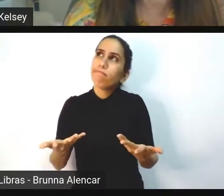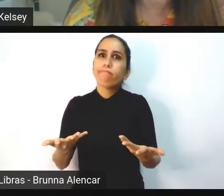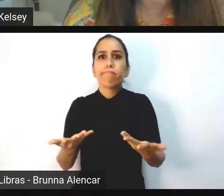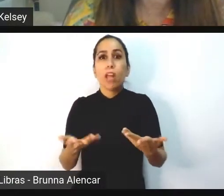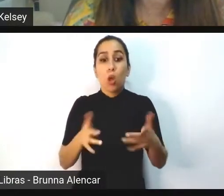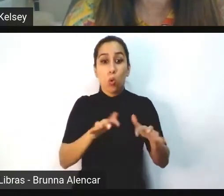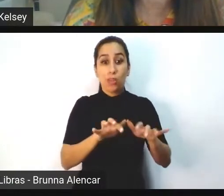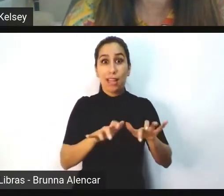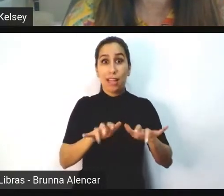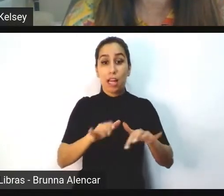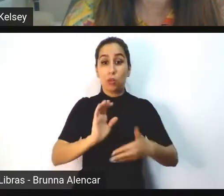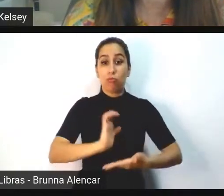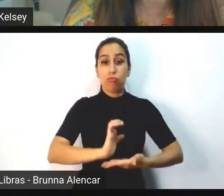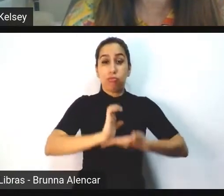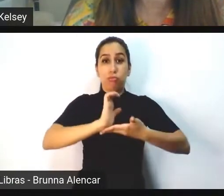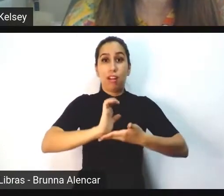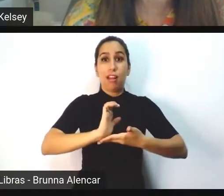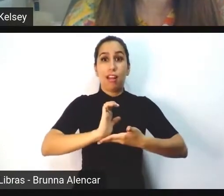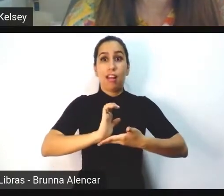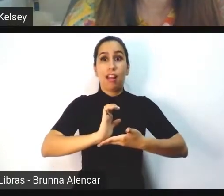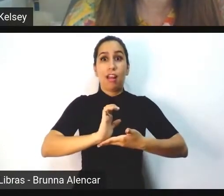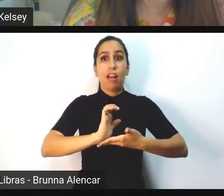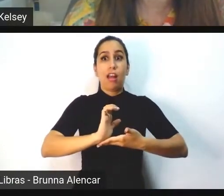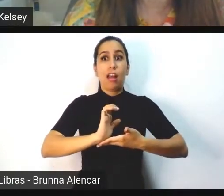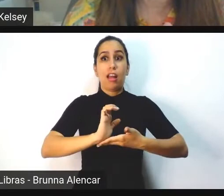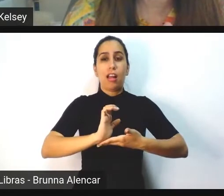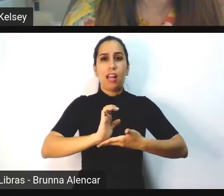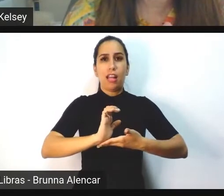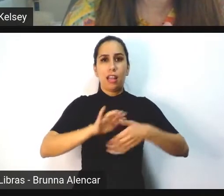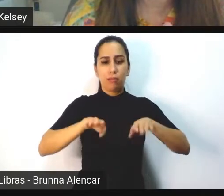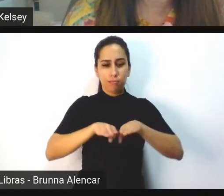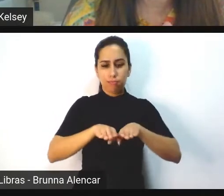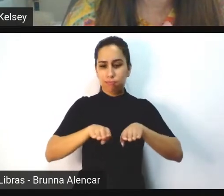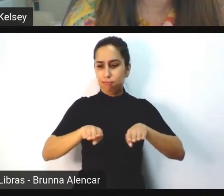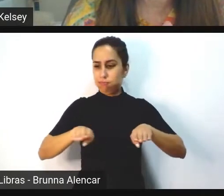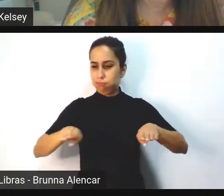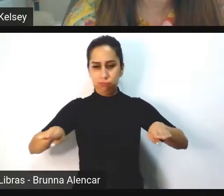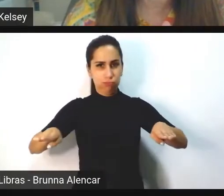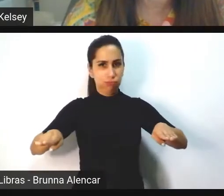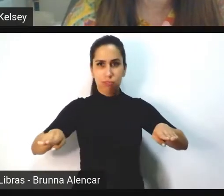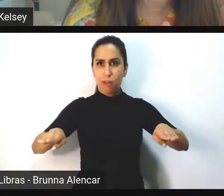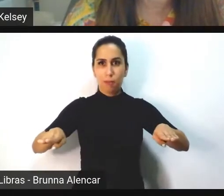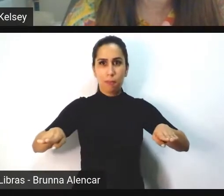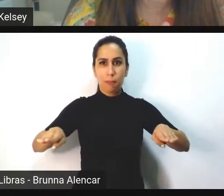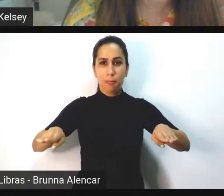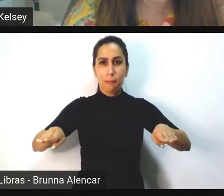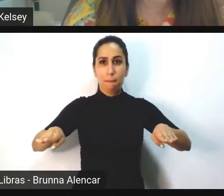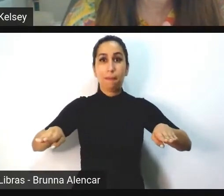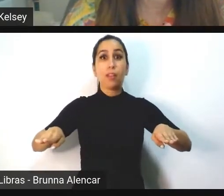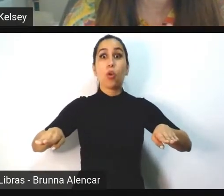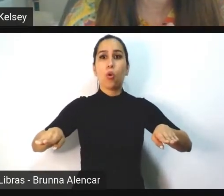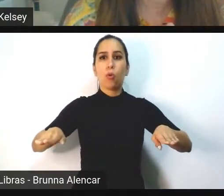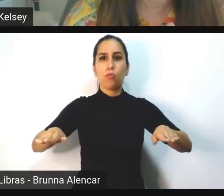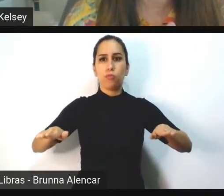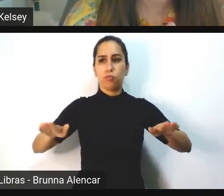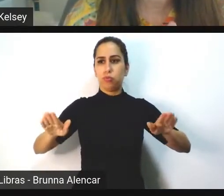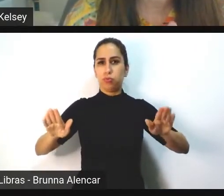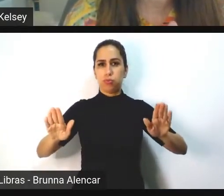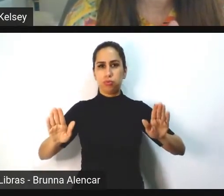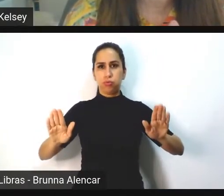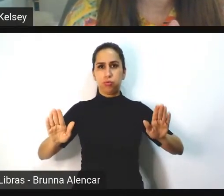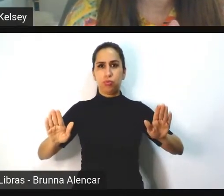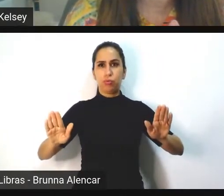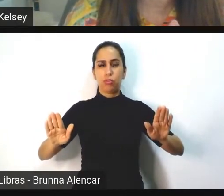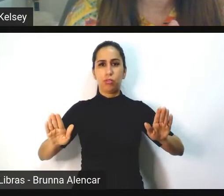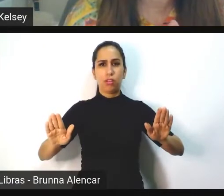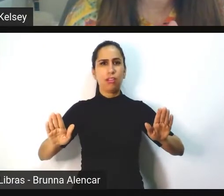ser reto, as teclas fazem uma pequena rotação em direção medial, tá? Para que